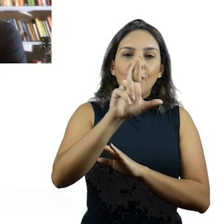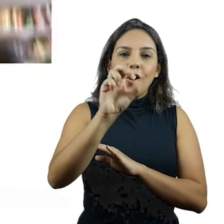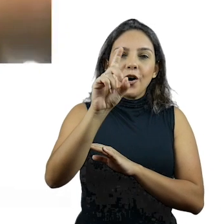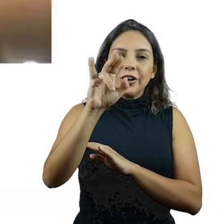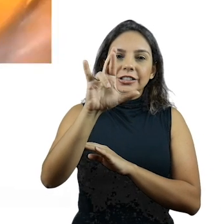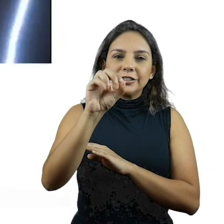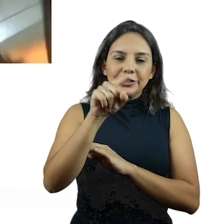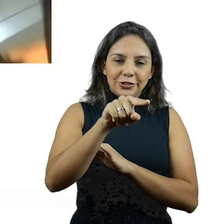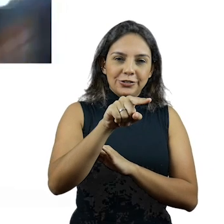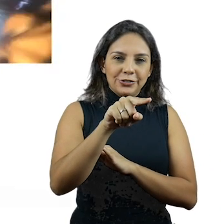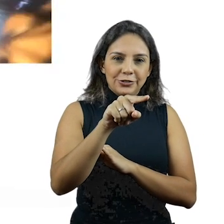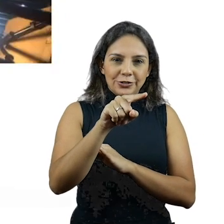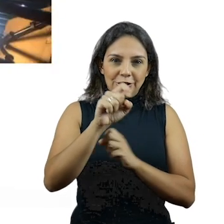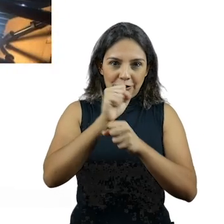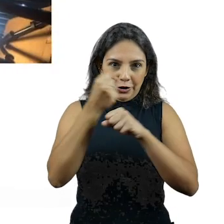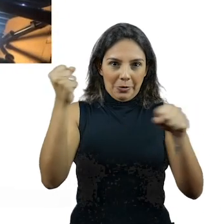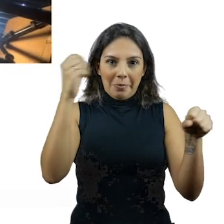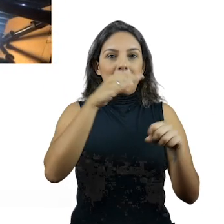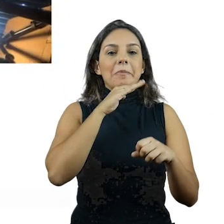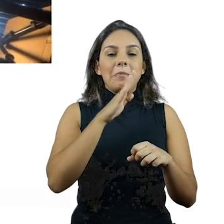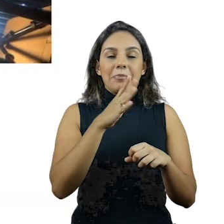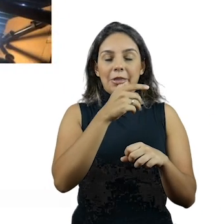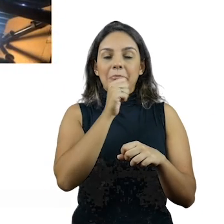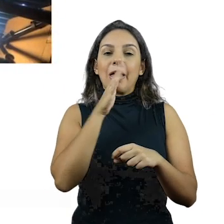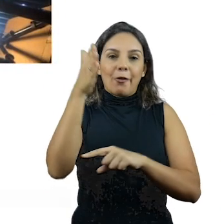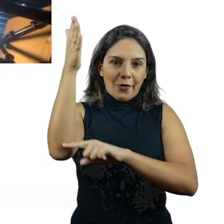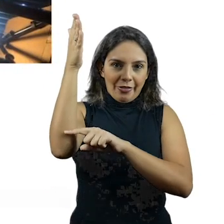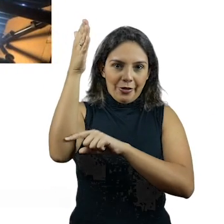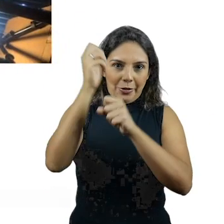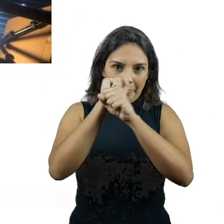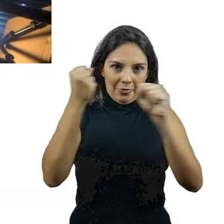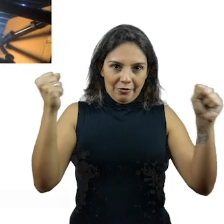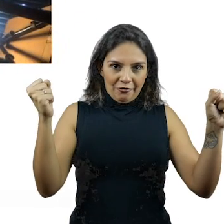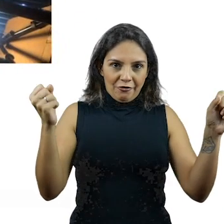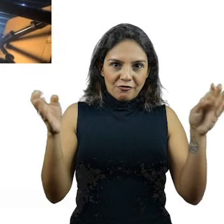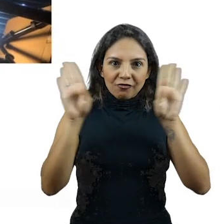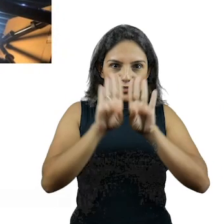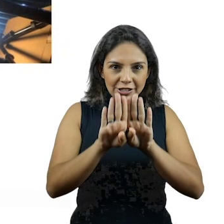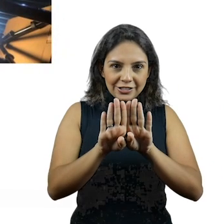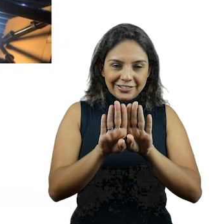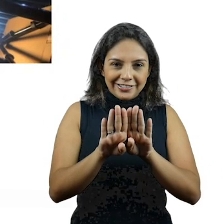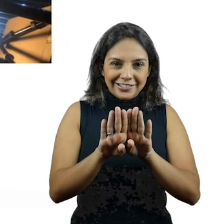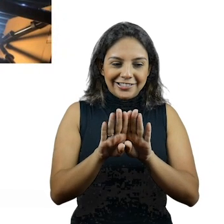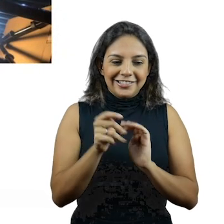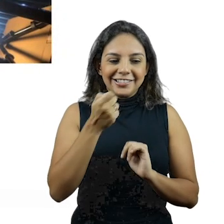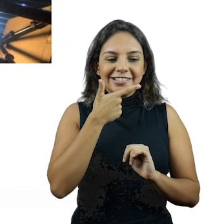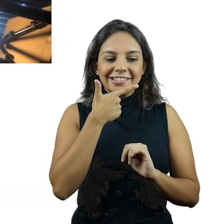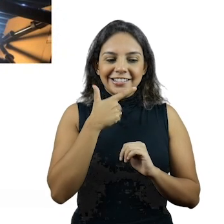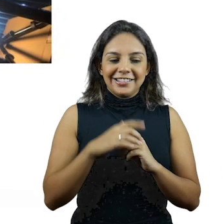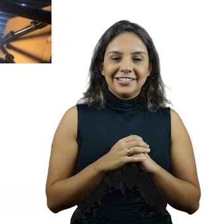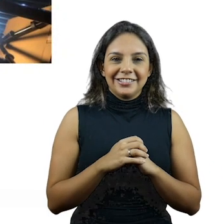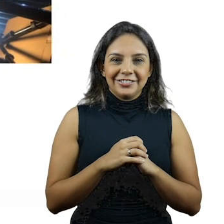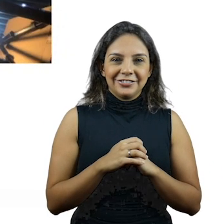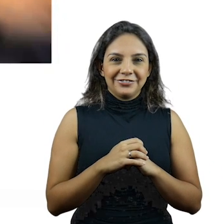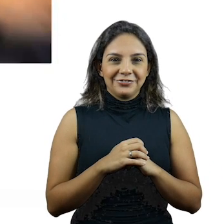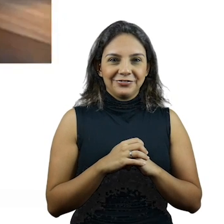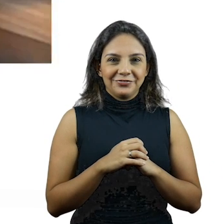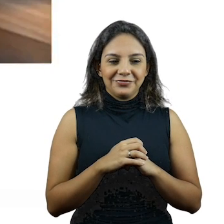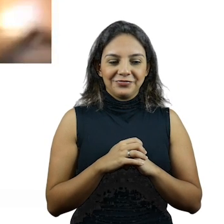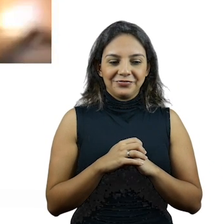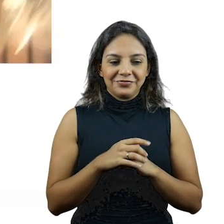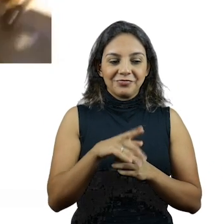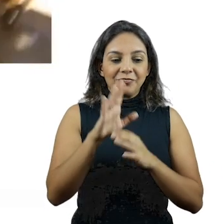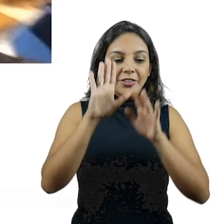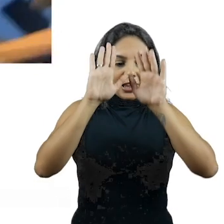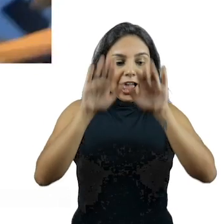O grande hotel lá de Araxá está fechado também? A câmera de Rodrigo Feres cai do suporte